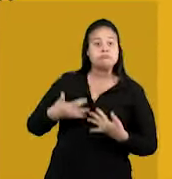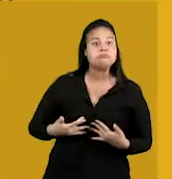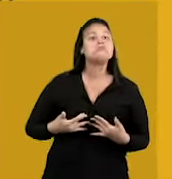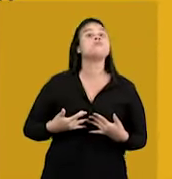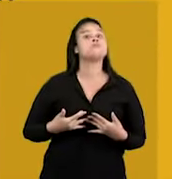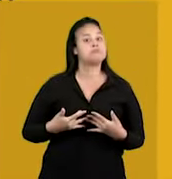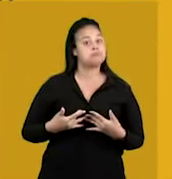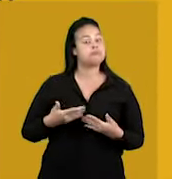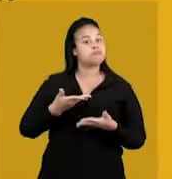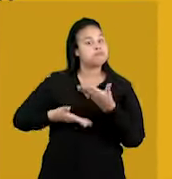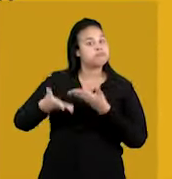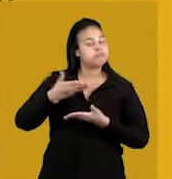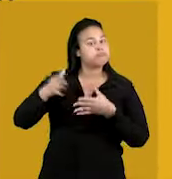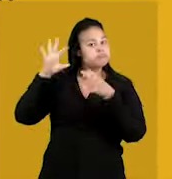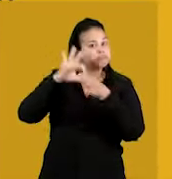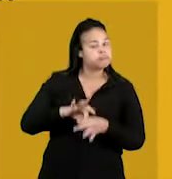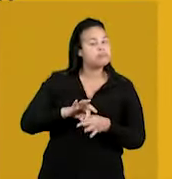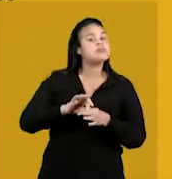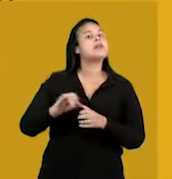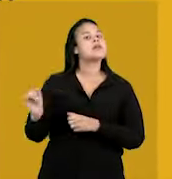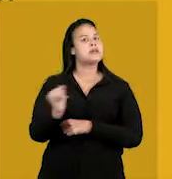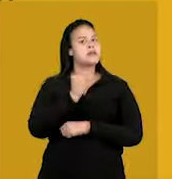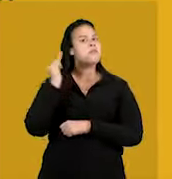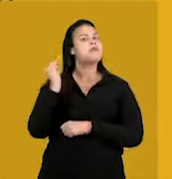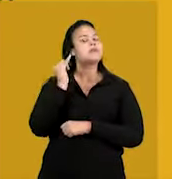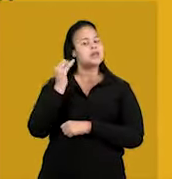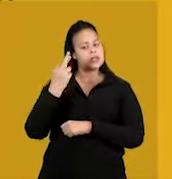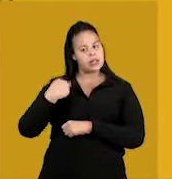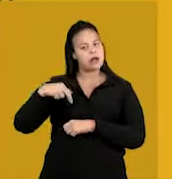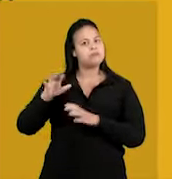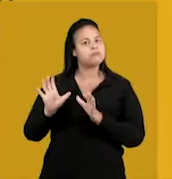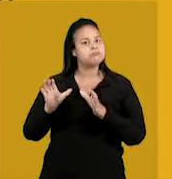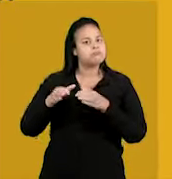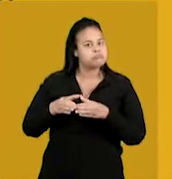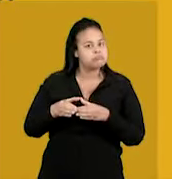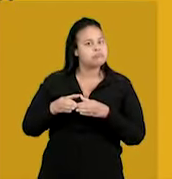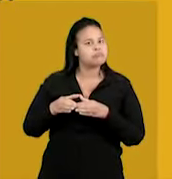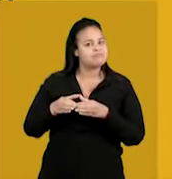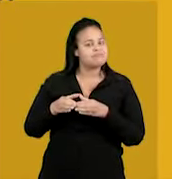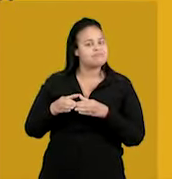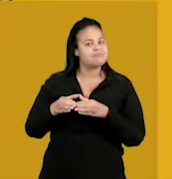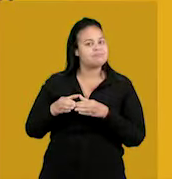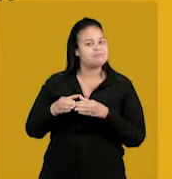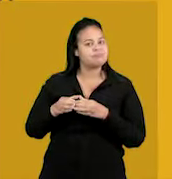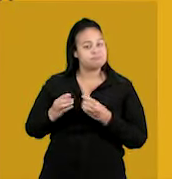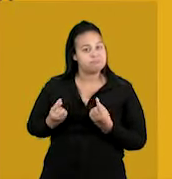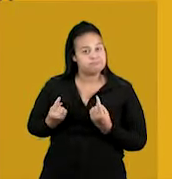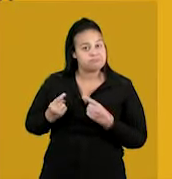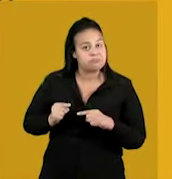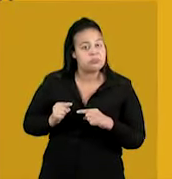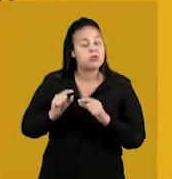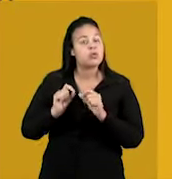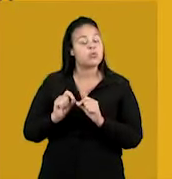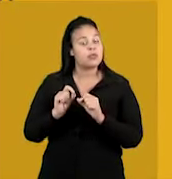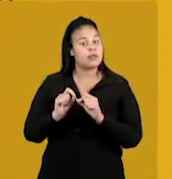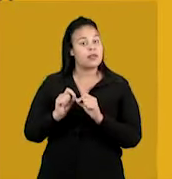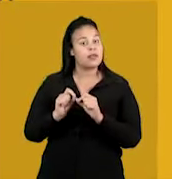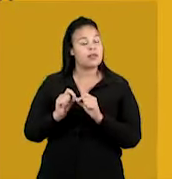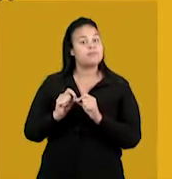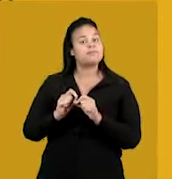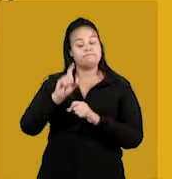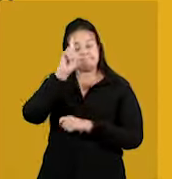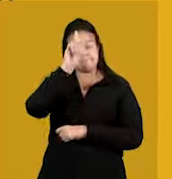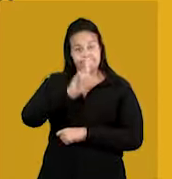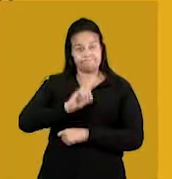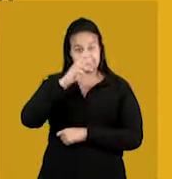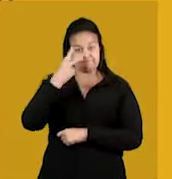papel e a importância das lideranças religiosas e seculares na defesa e promoção dos